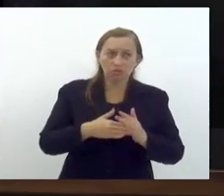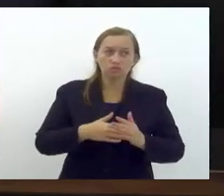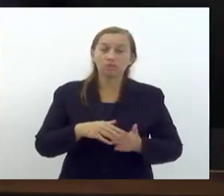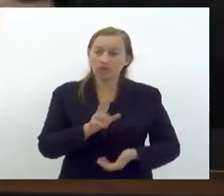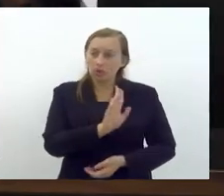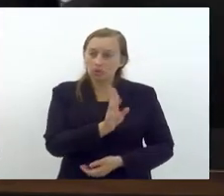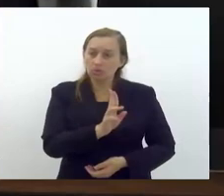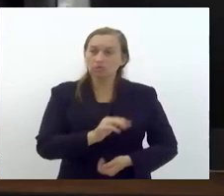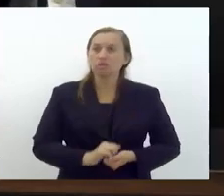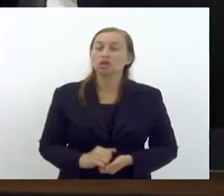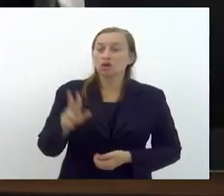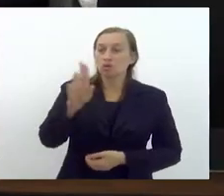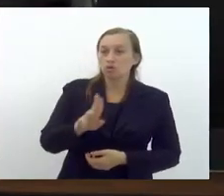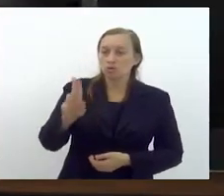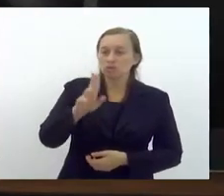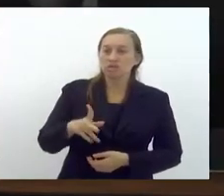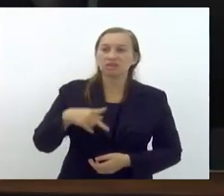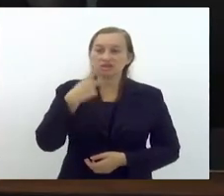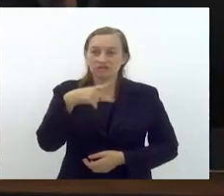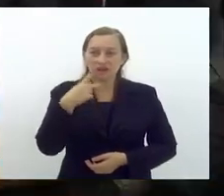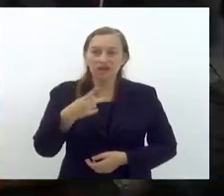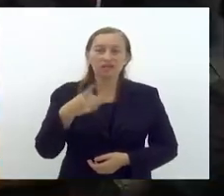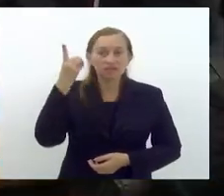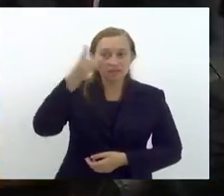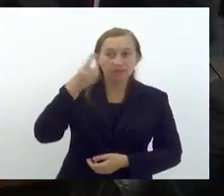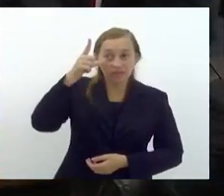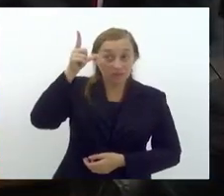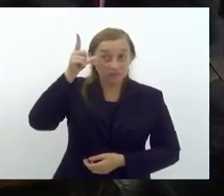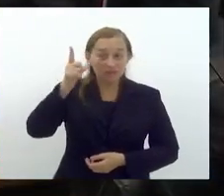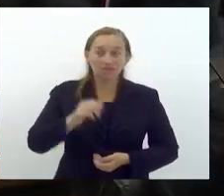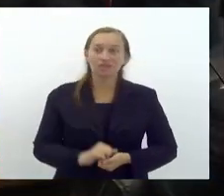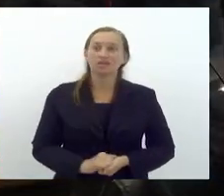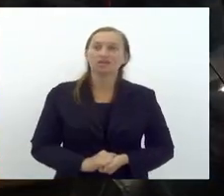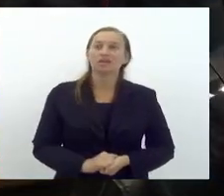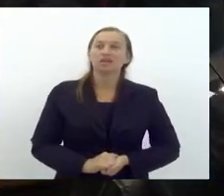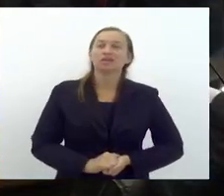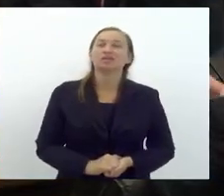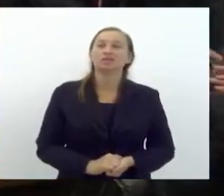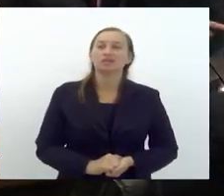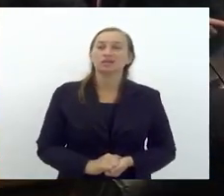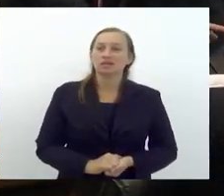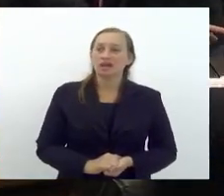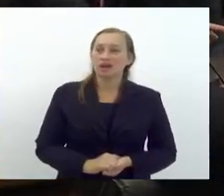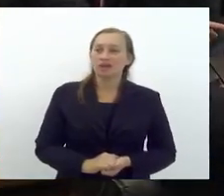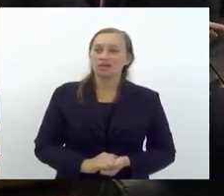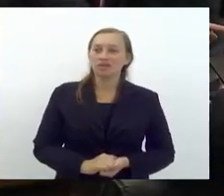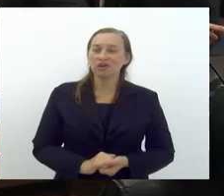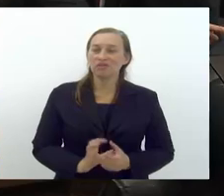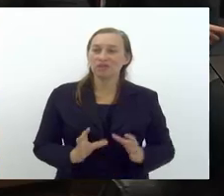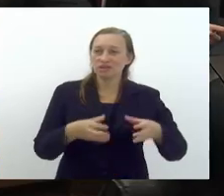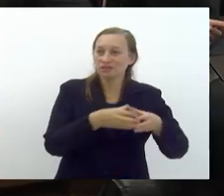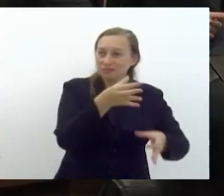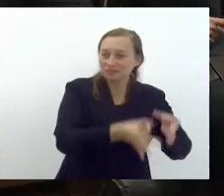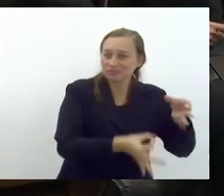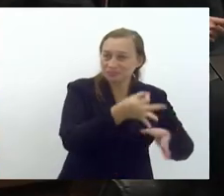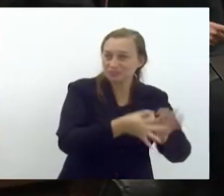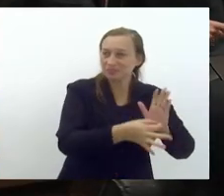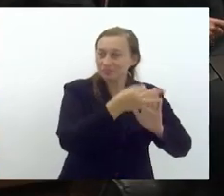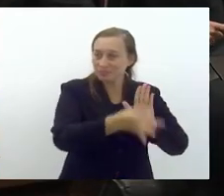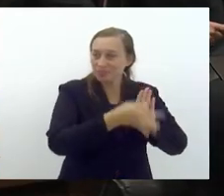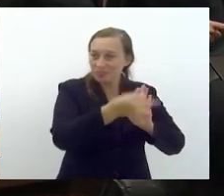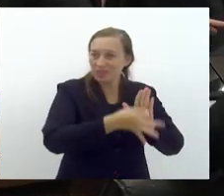uso da palavra Deputado Lucinho por favor sem problema perdendo de pareceres das comissões de constituição e Justiça